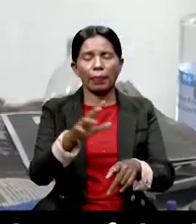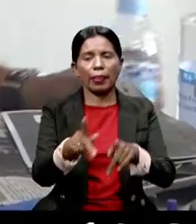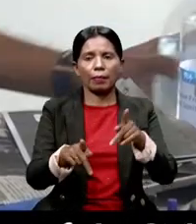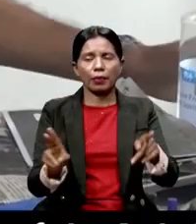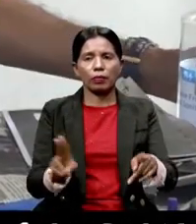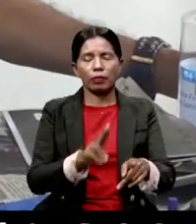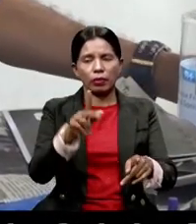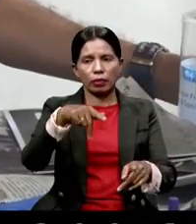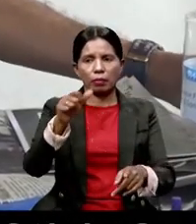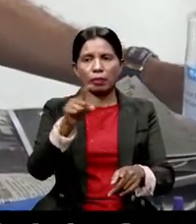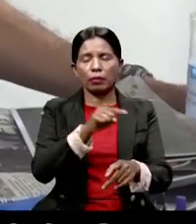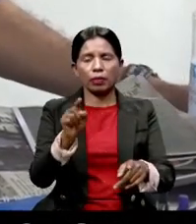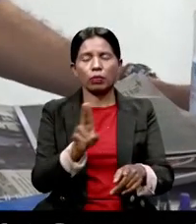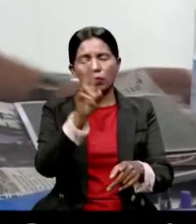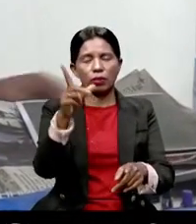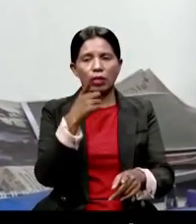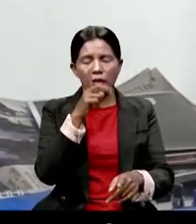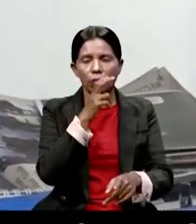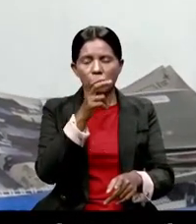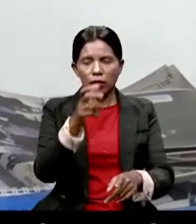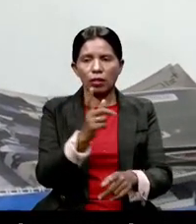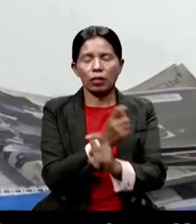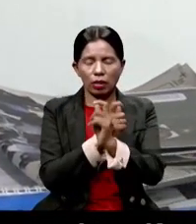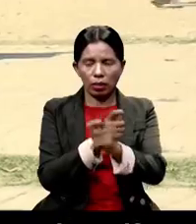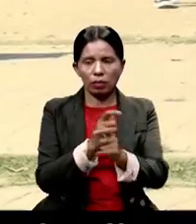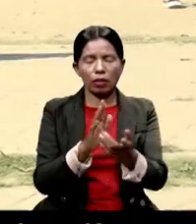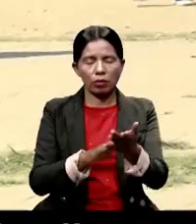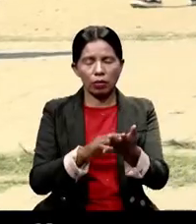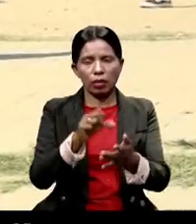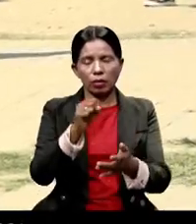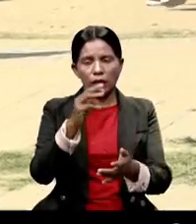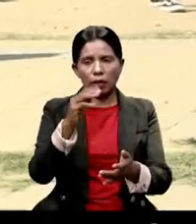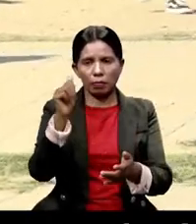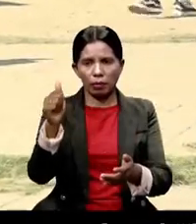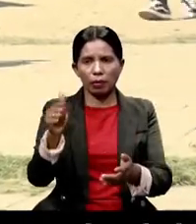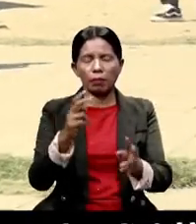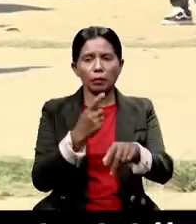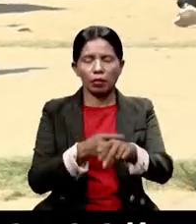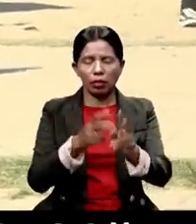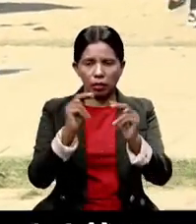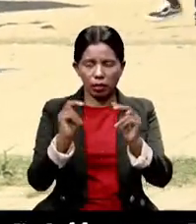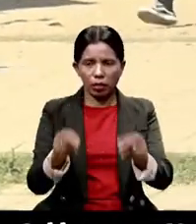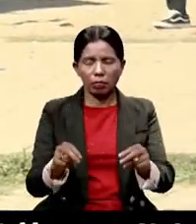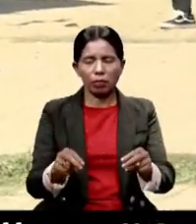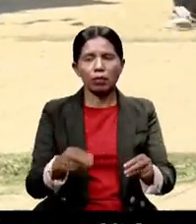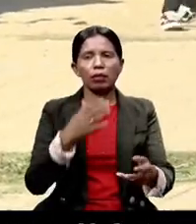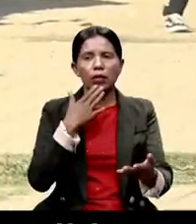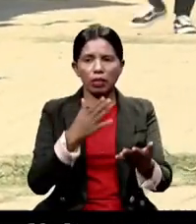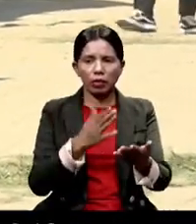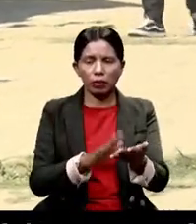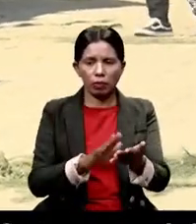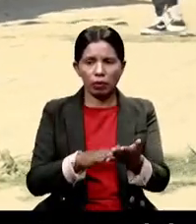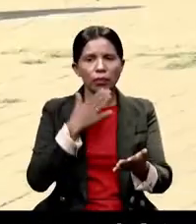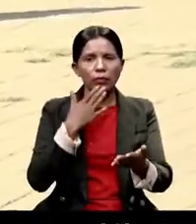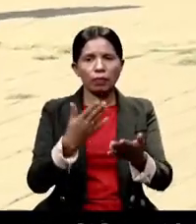Universidade da Paz, ele usa a lei em português no teto e ensino superior mas precisa tempo para garantir qualidade de ensino, além de